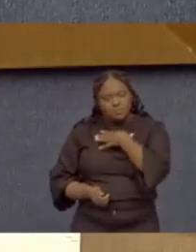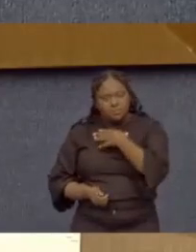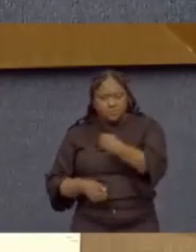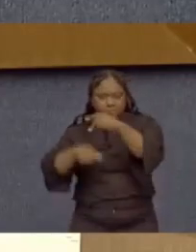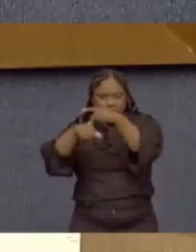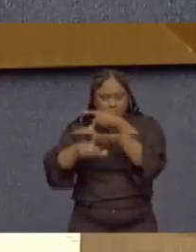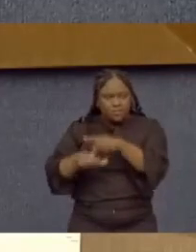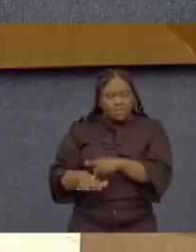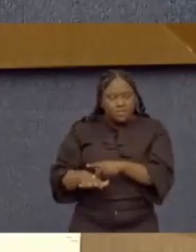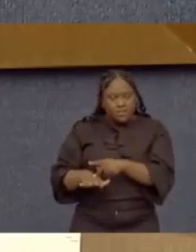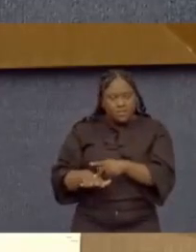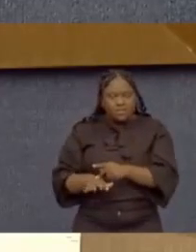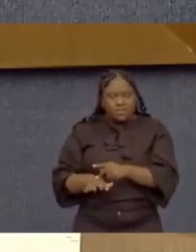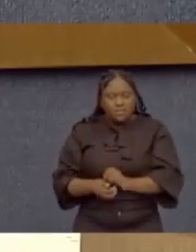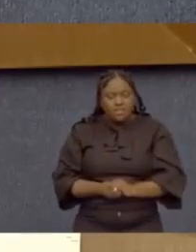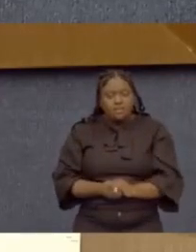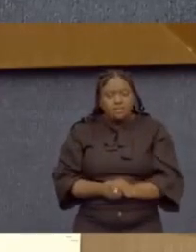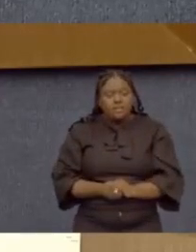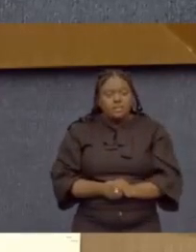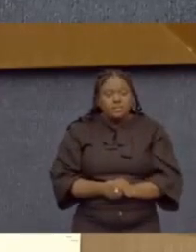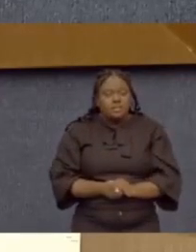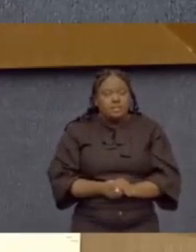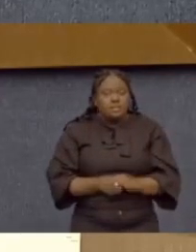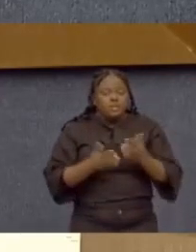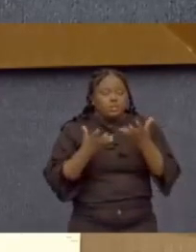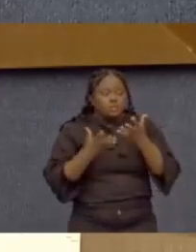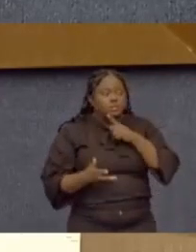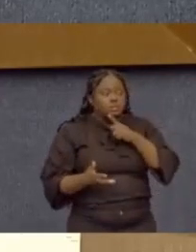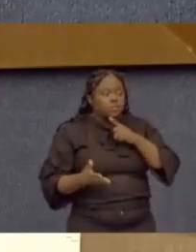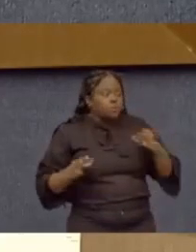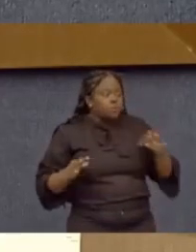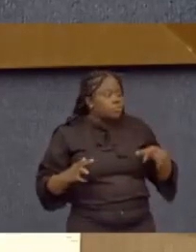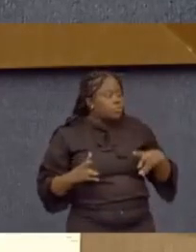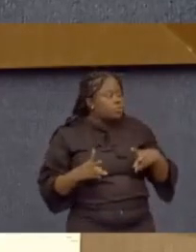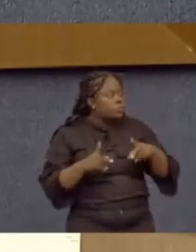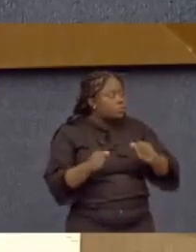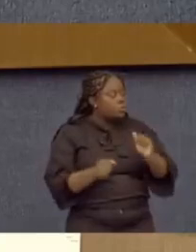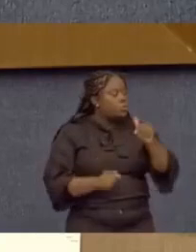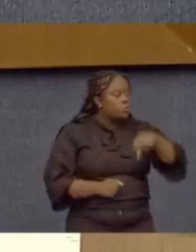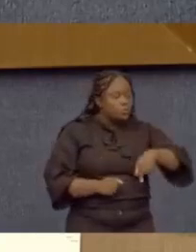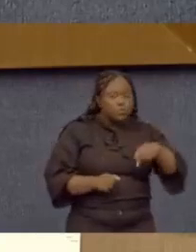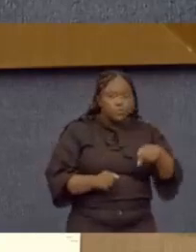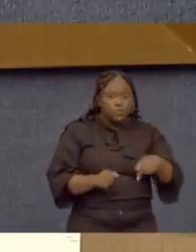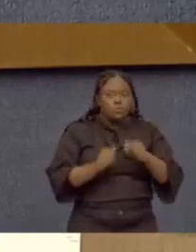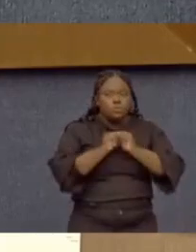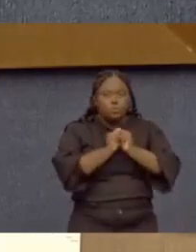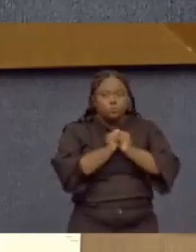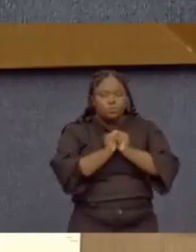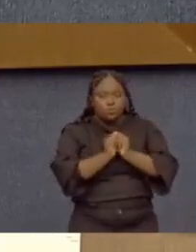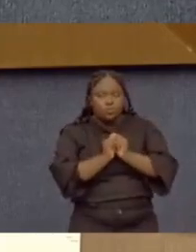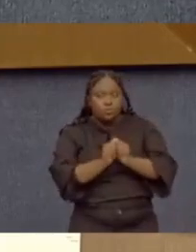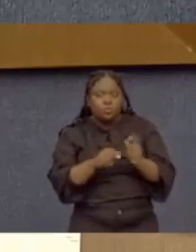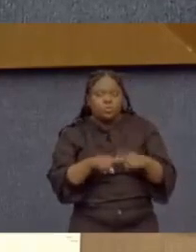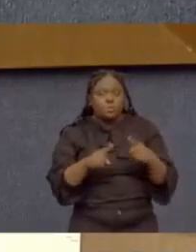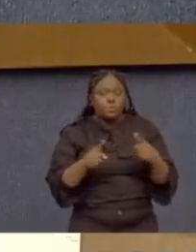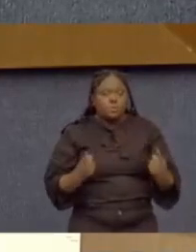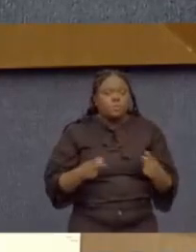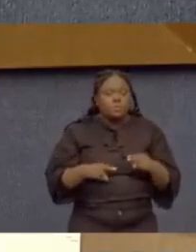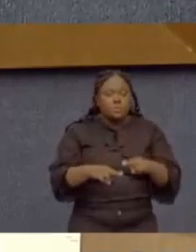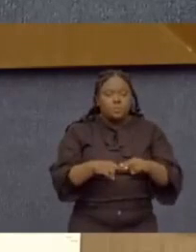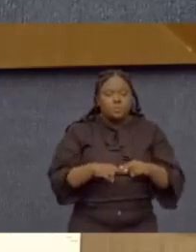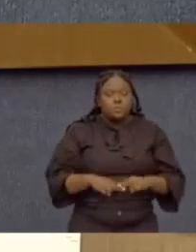com tanta intensidade. Eu gostaria de tê-los todos aqui compondo solenemente essa mesa, mas devido